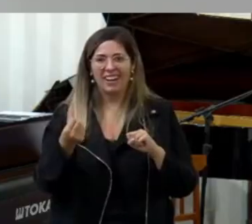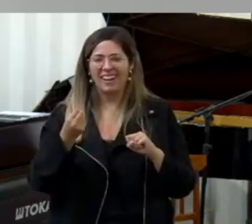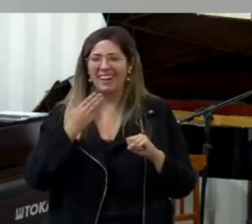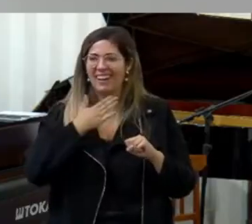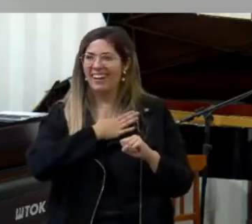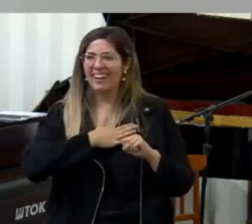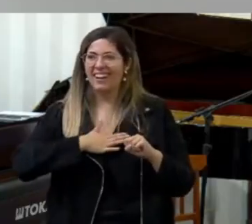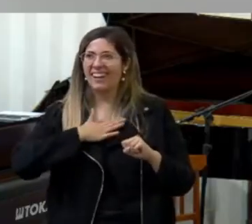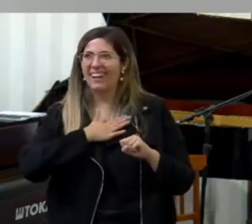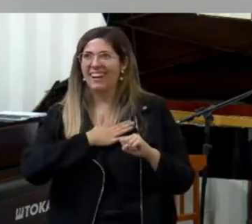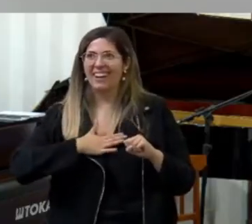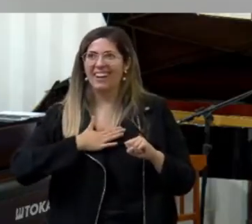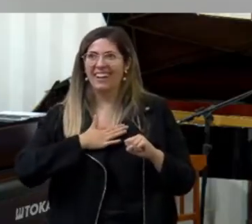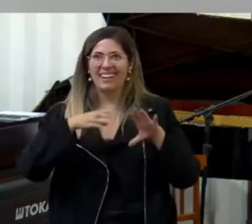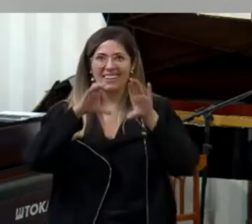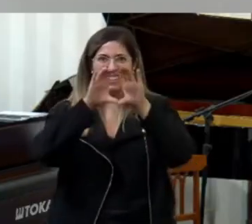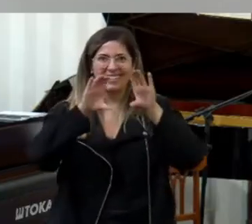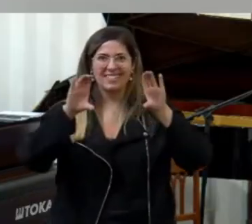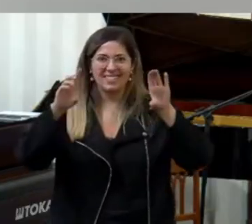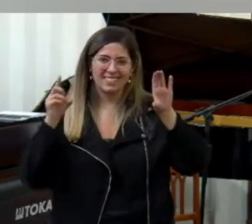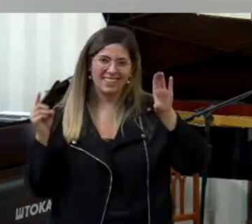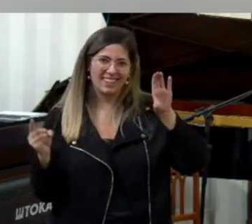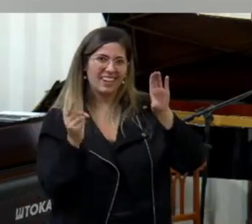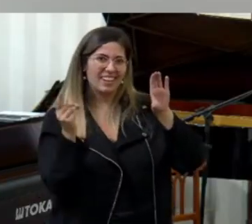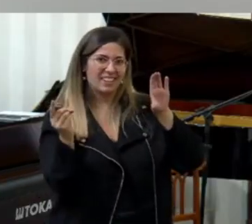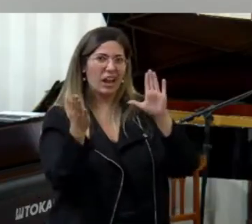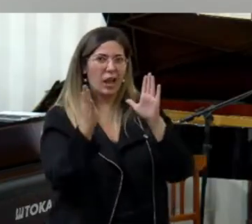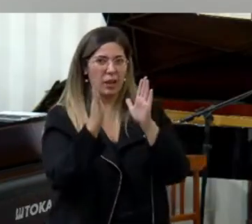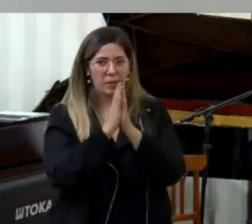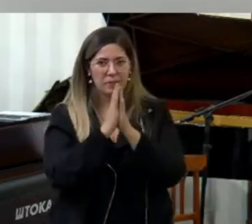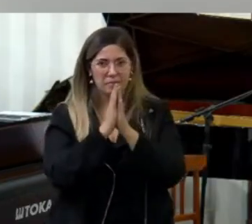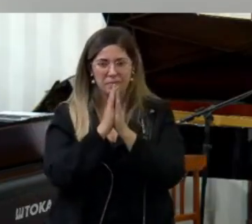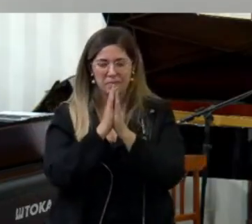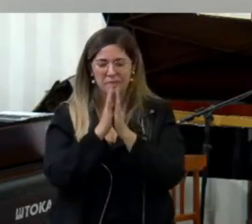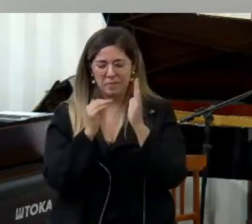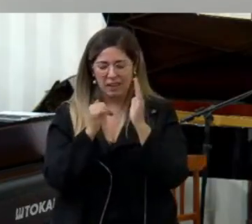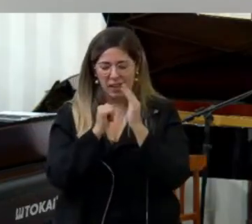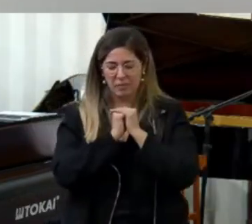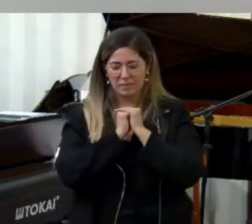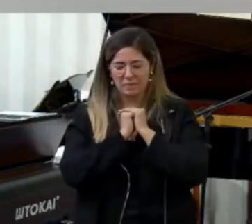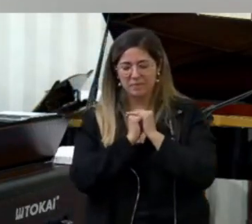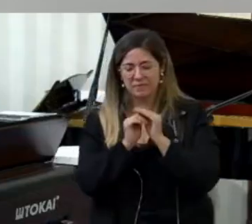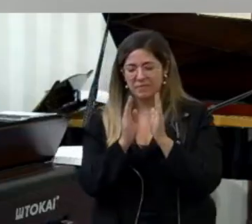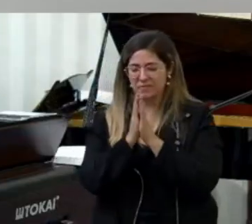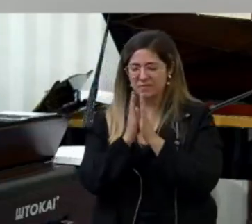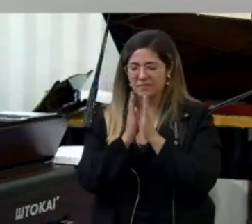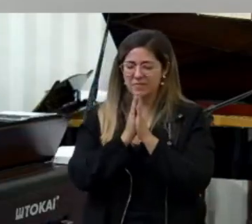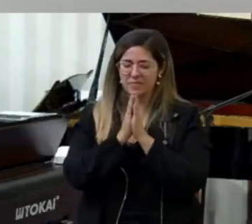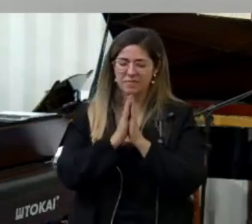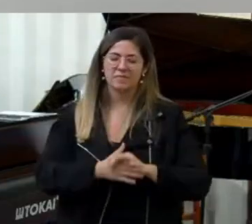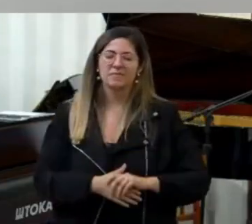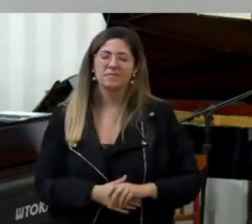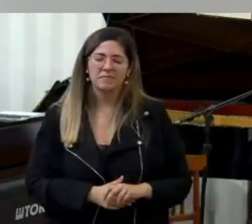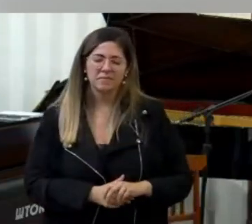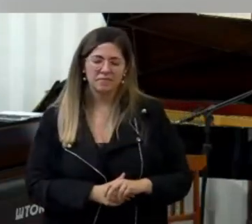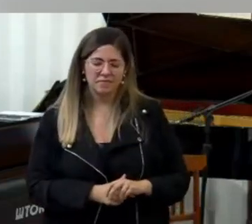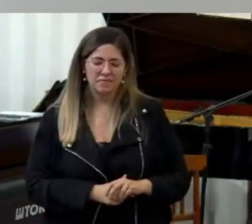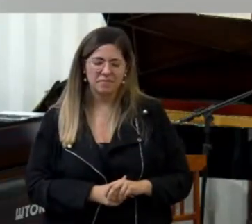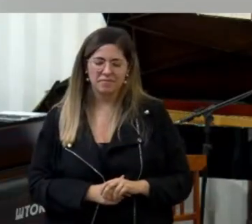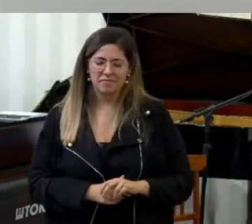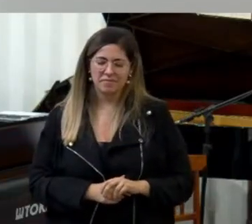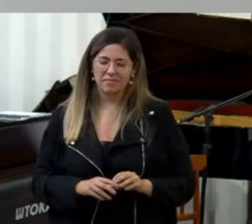delícias perpetuamente. Feche seus olhos para orarmos, para refletirmos por um instante,